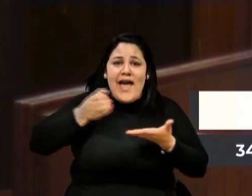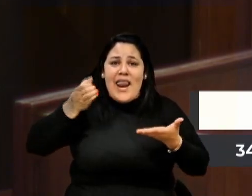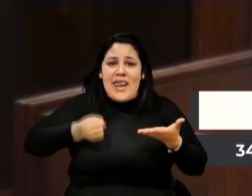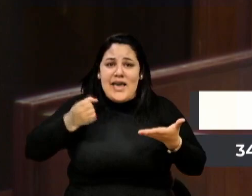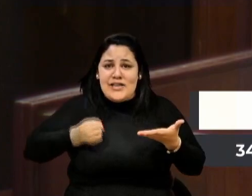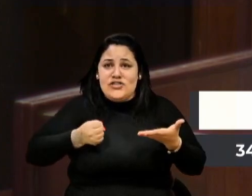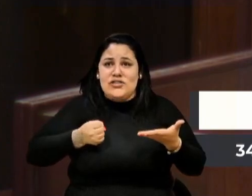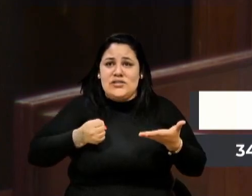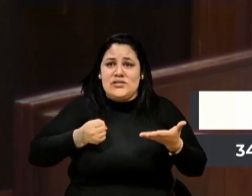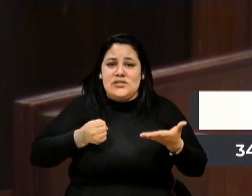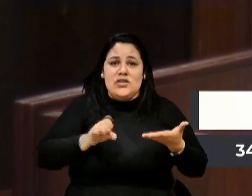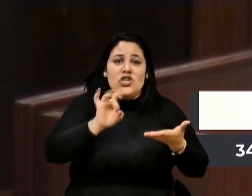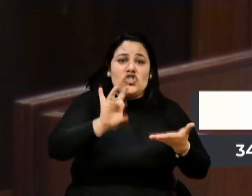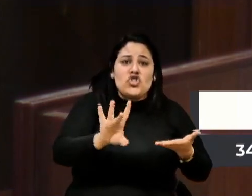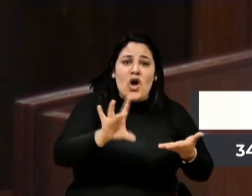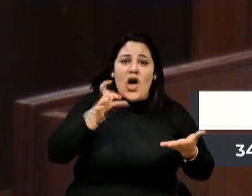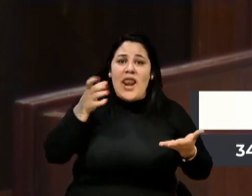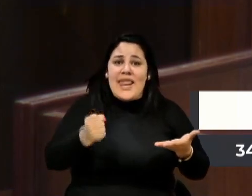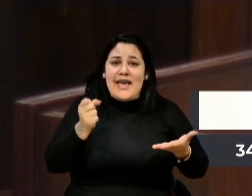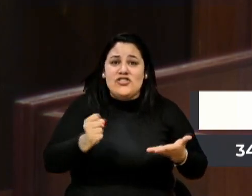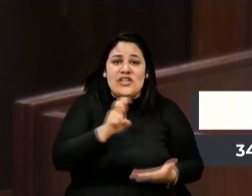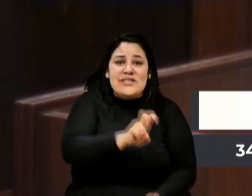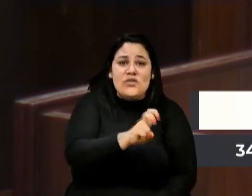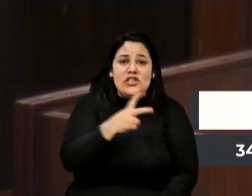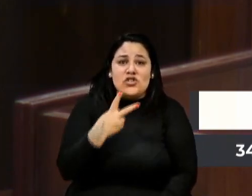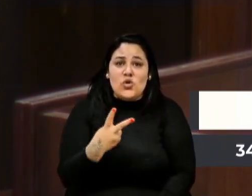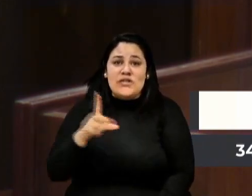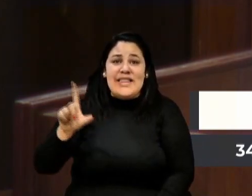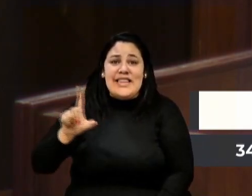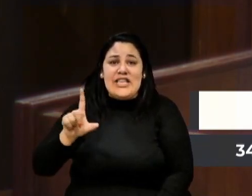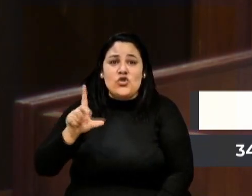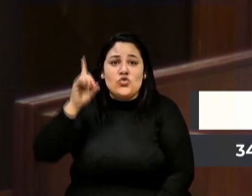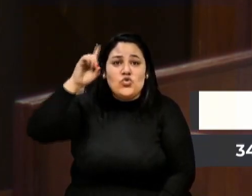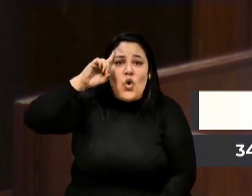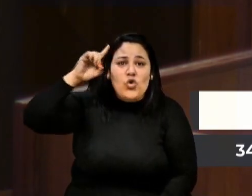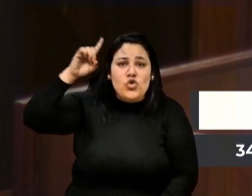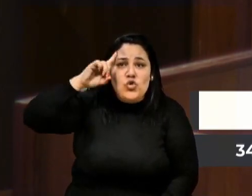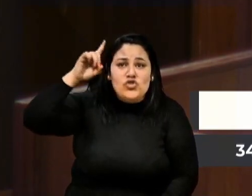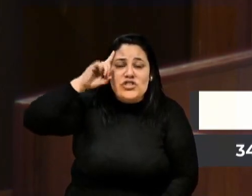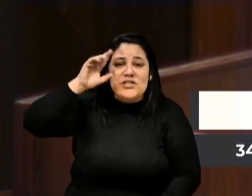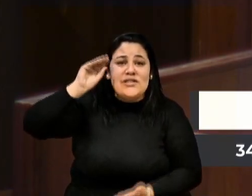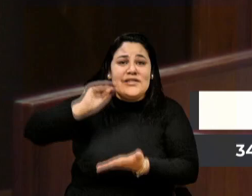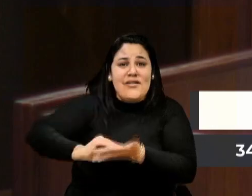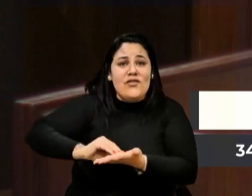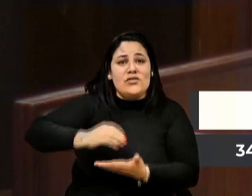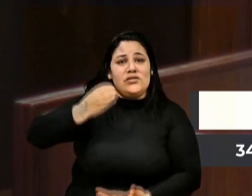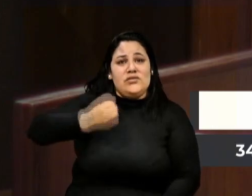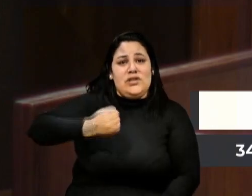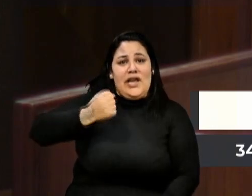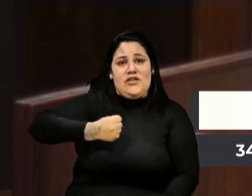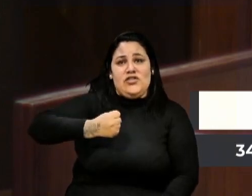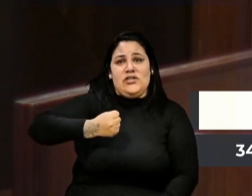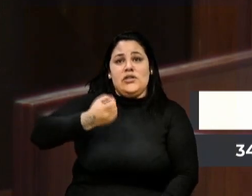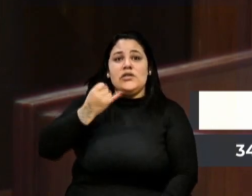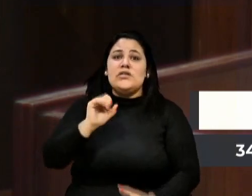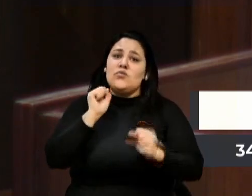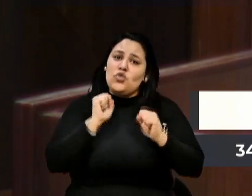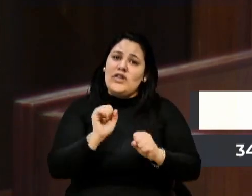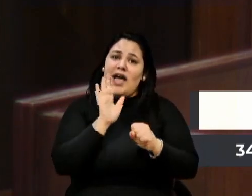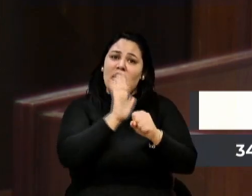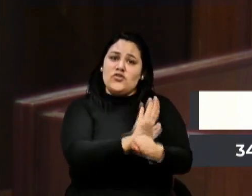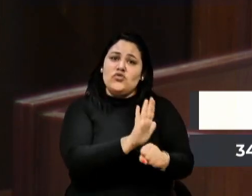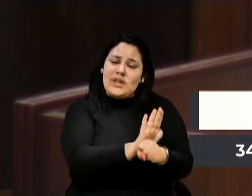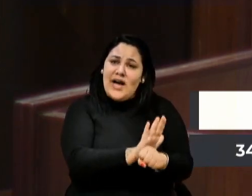leite, eles tomam 52 litros por dia. Né, e está faltando leite nesse momento. Então, quem puder ajudar com a doação de leite para o Lar da